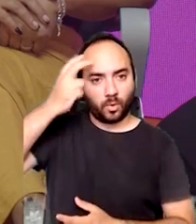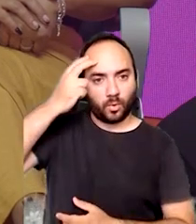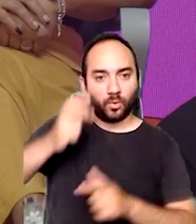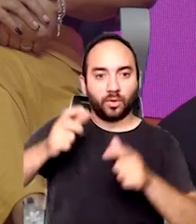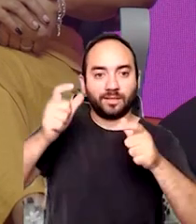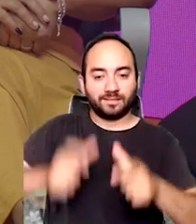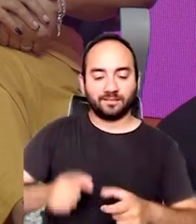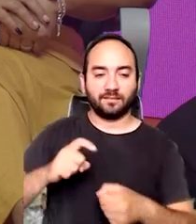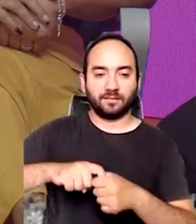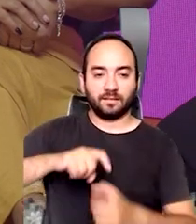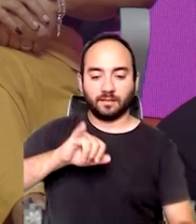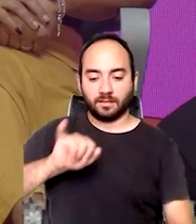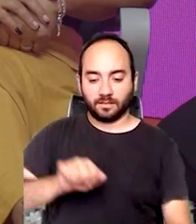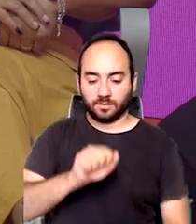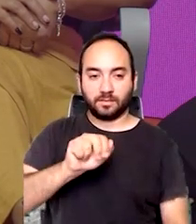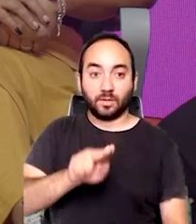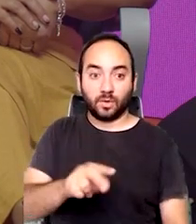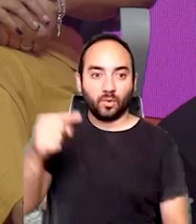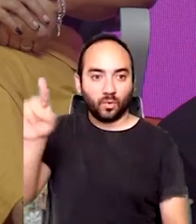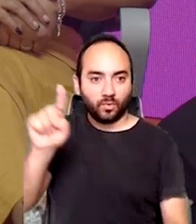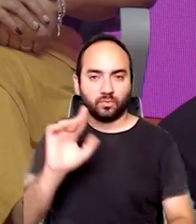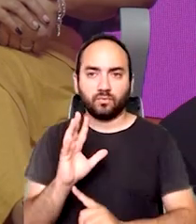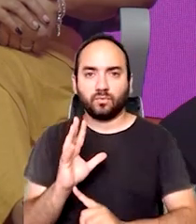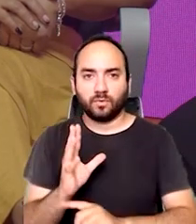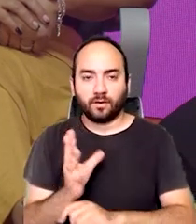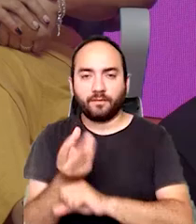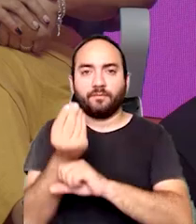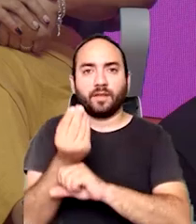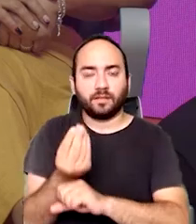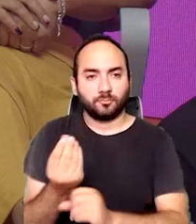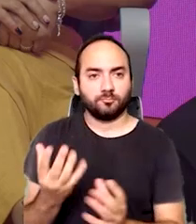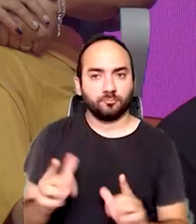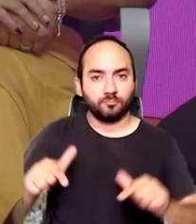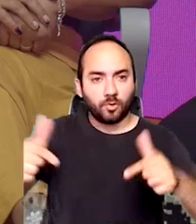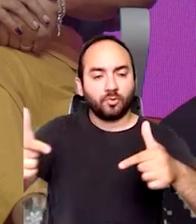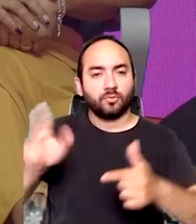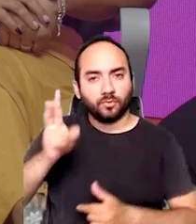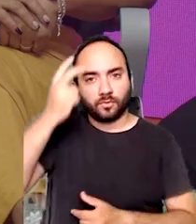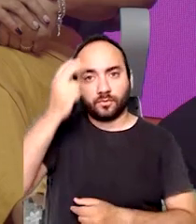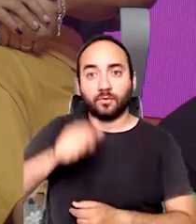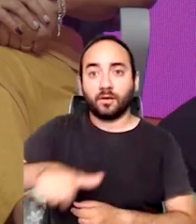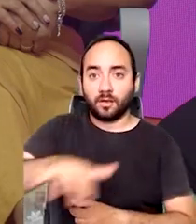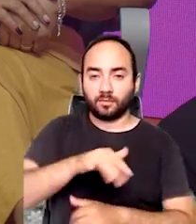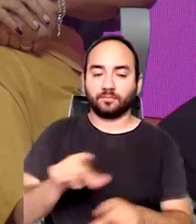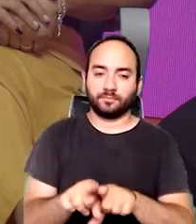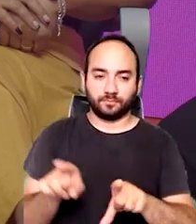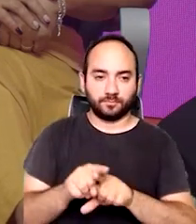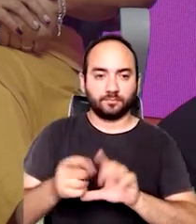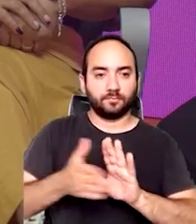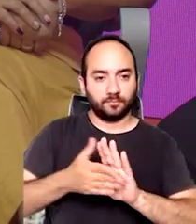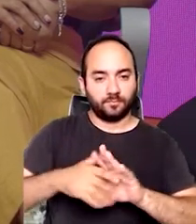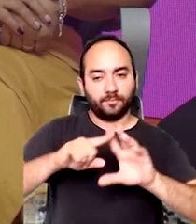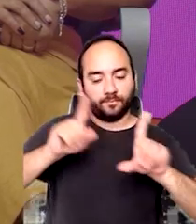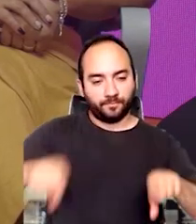na cidade de Jaú então a gente realiza muitos eventos muitas atividades muitas ações culturais Também com esse propósito de